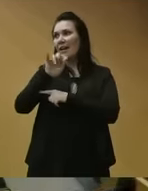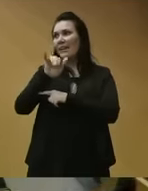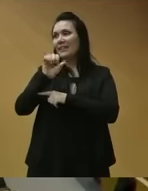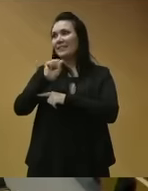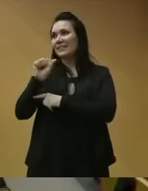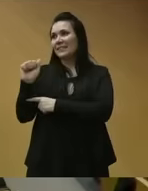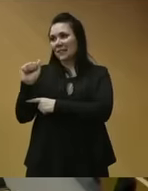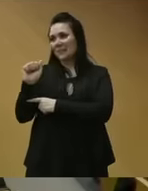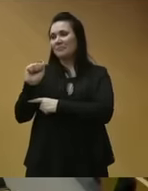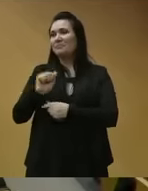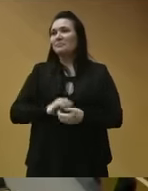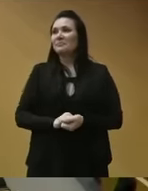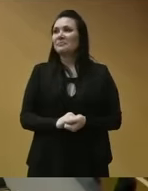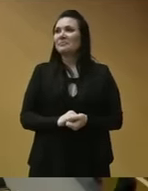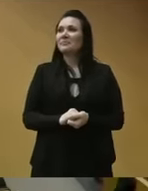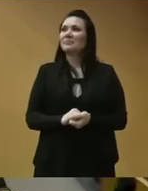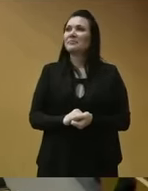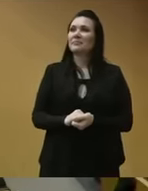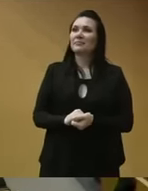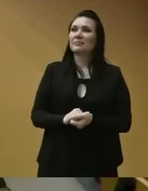Tavares.